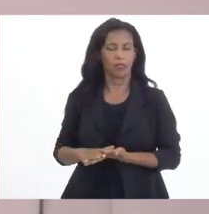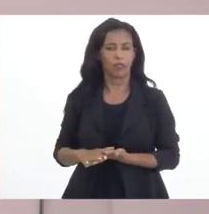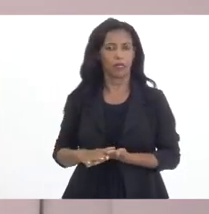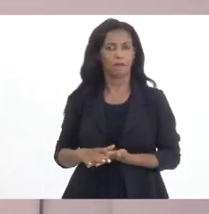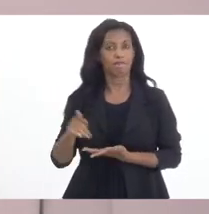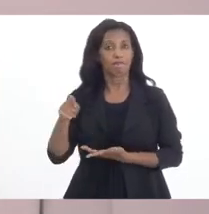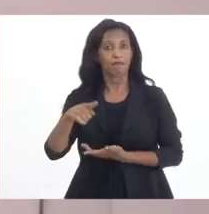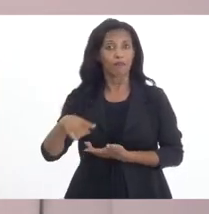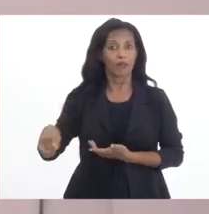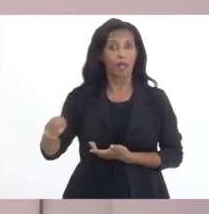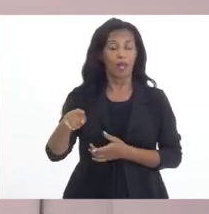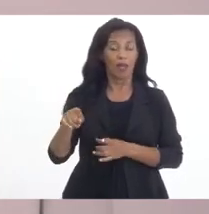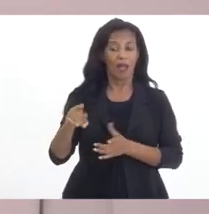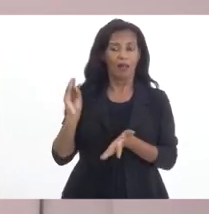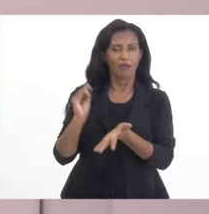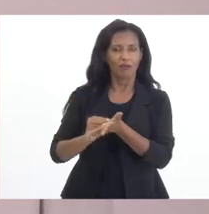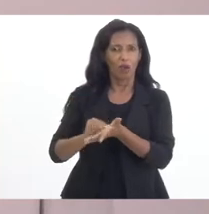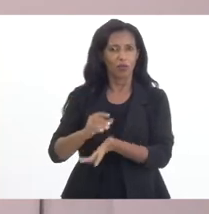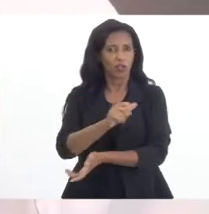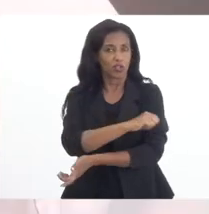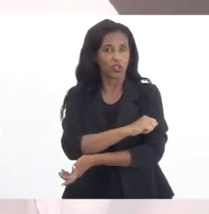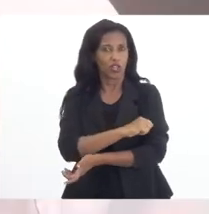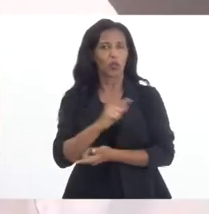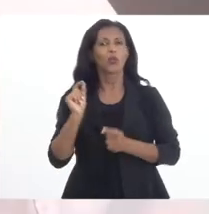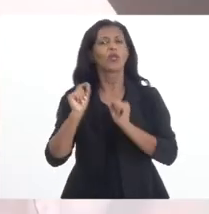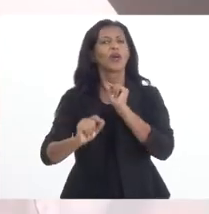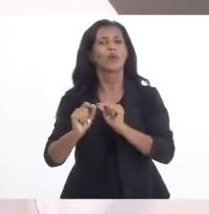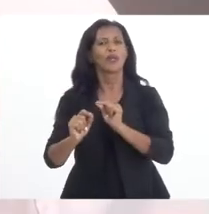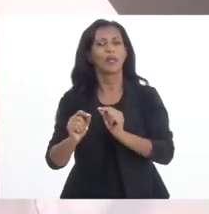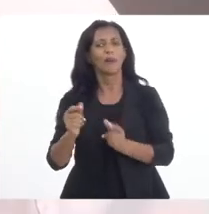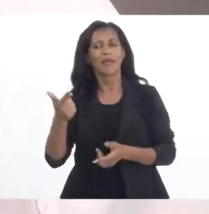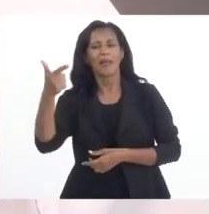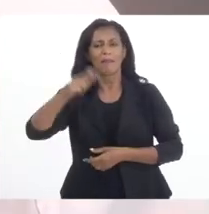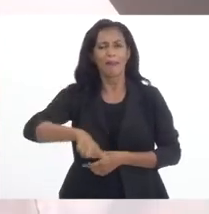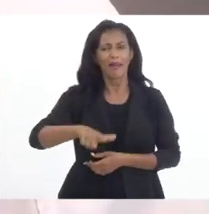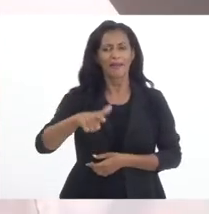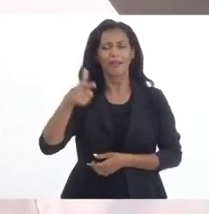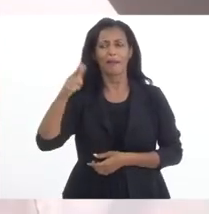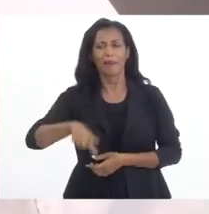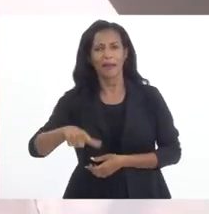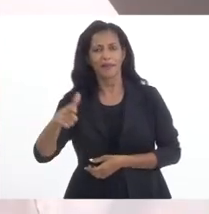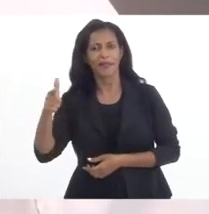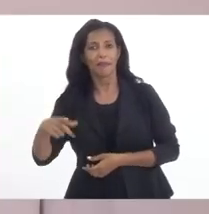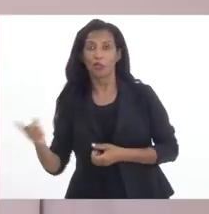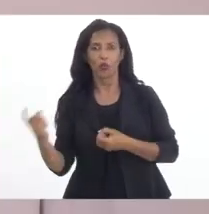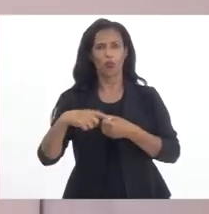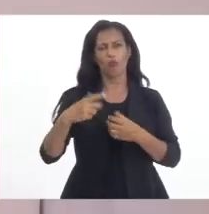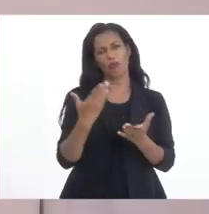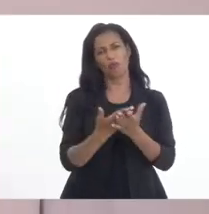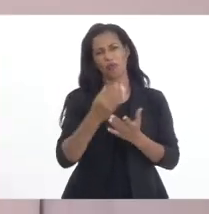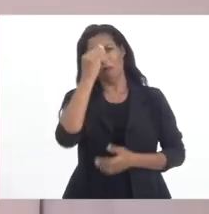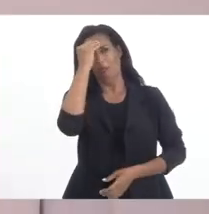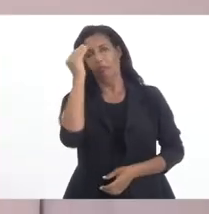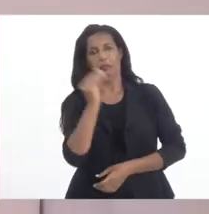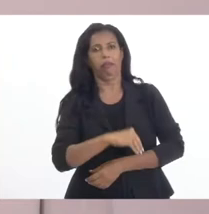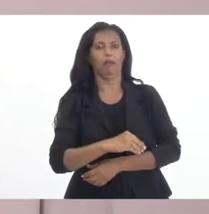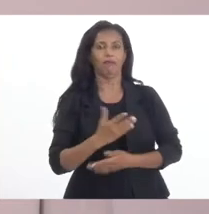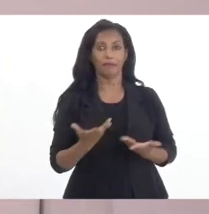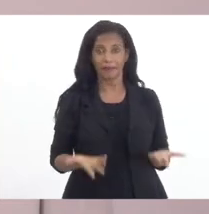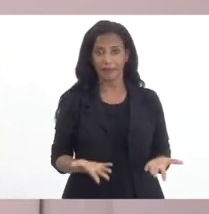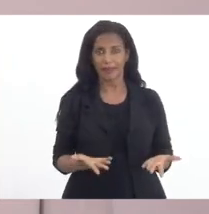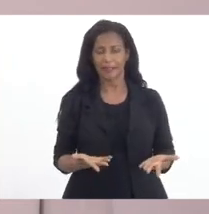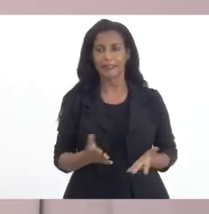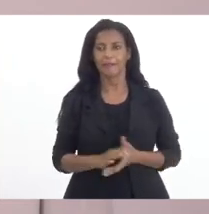maior fator da evasão escolar é a repetência. O aluno repete, repete, repete, e aí não volta mais para a escola.